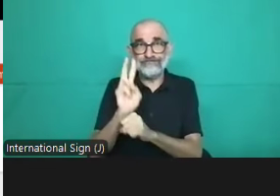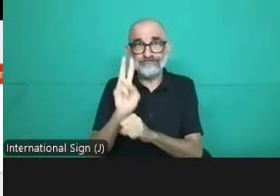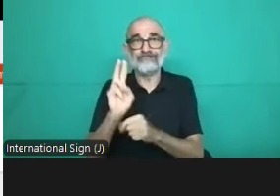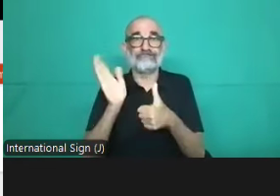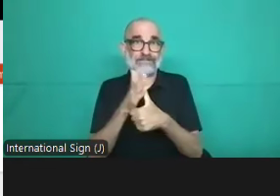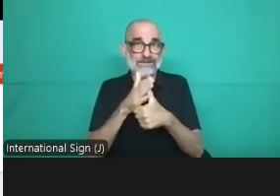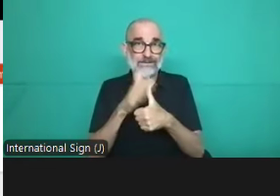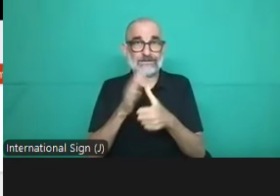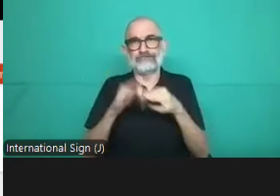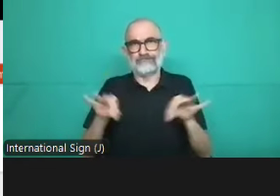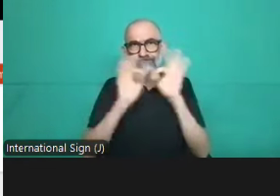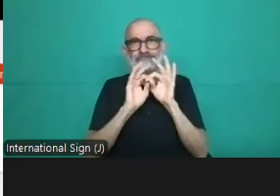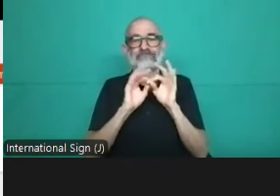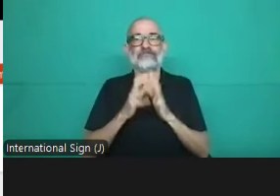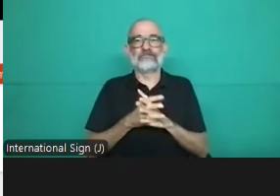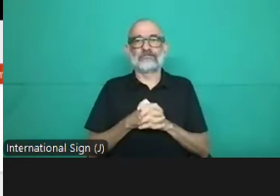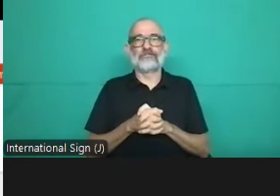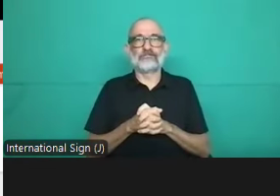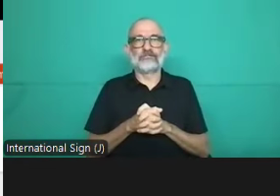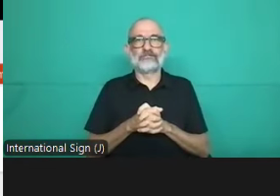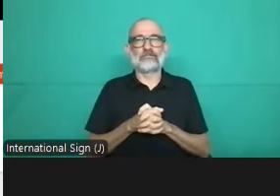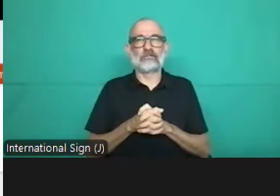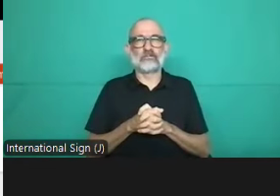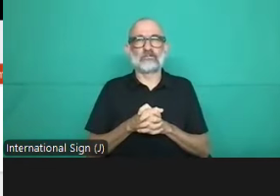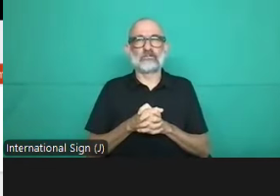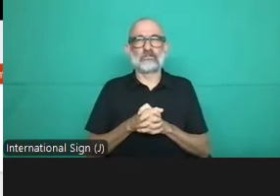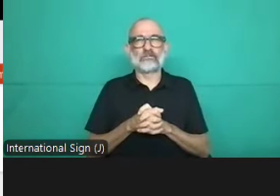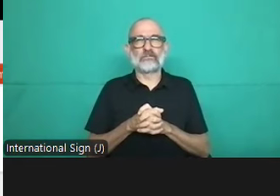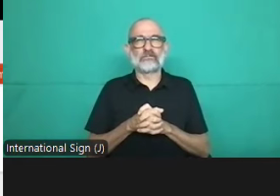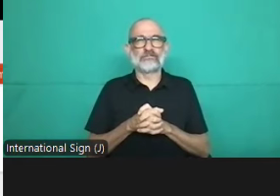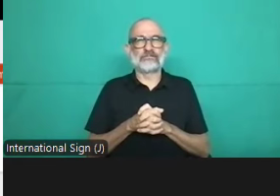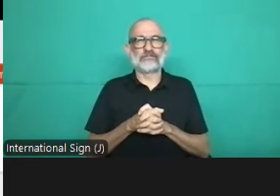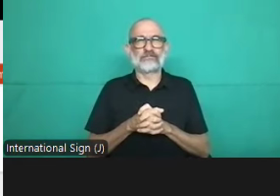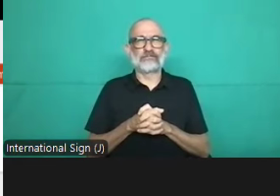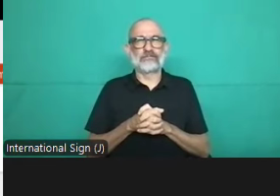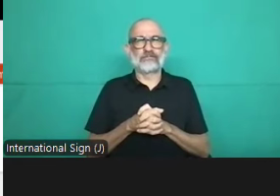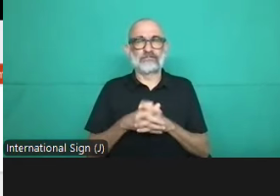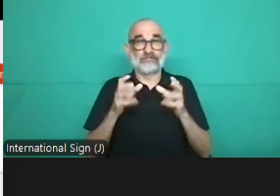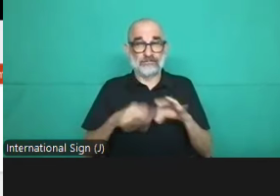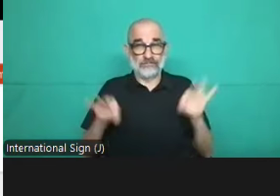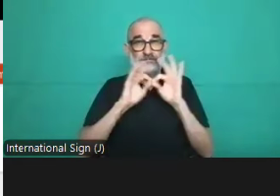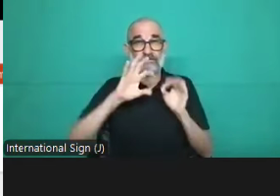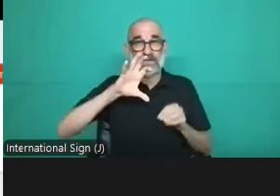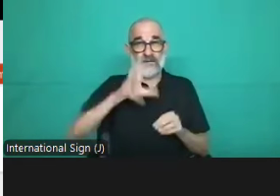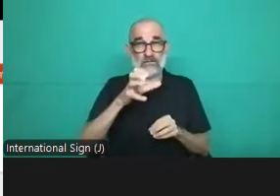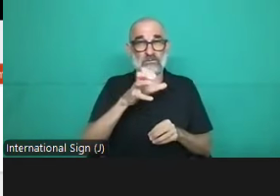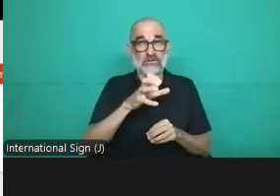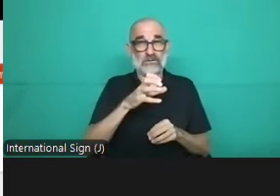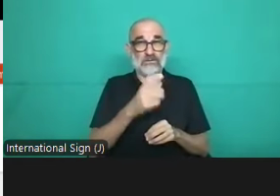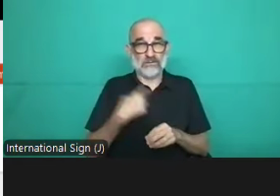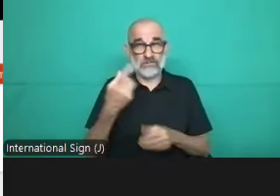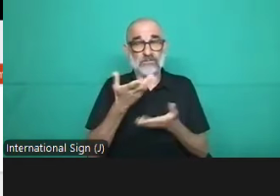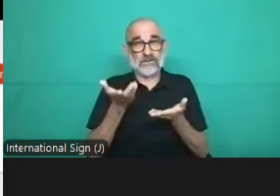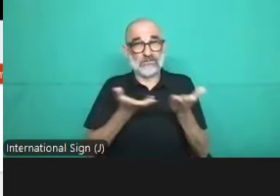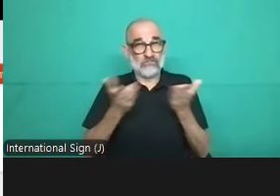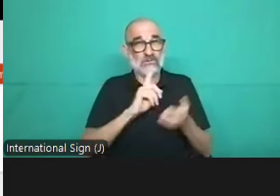é importante salientar que o Brasil é um país federal health surveillance sections e are apoia